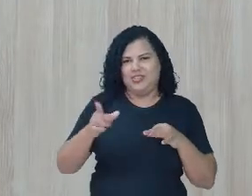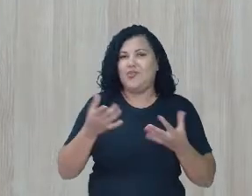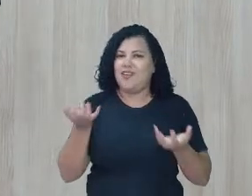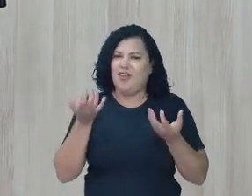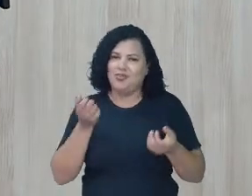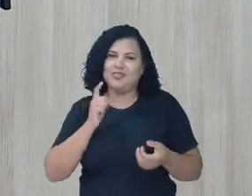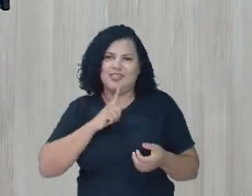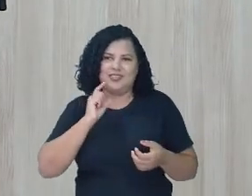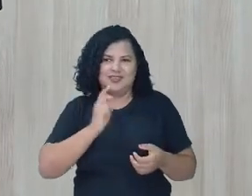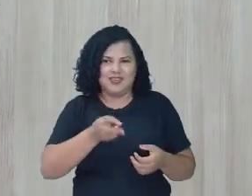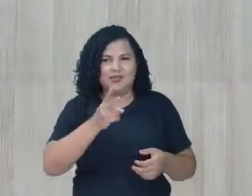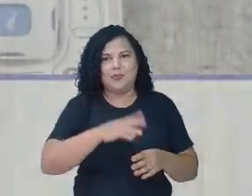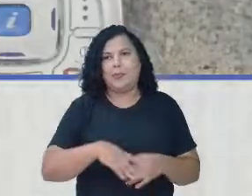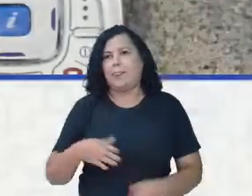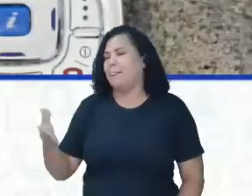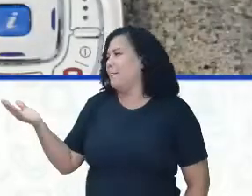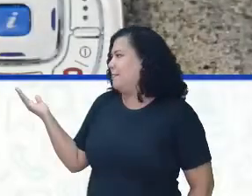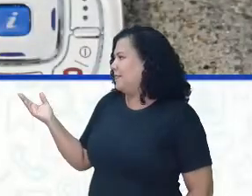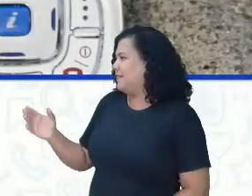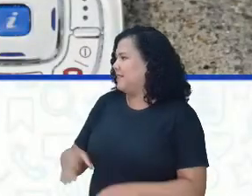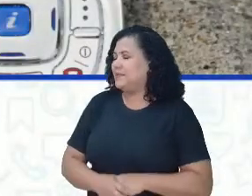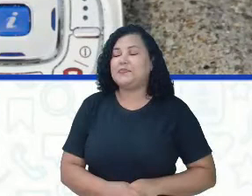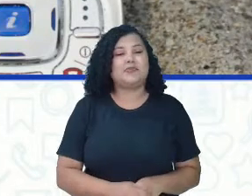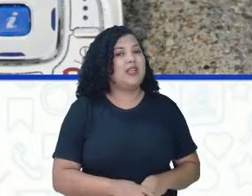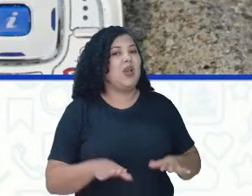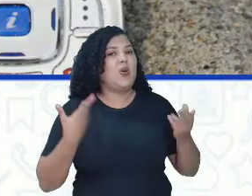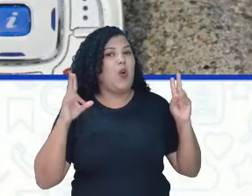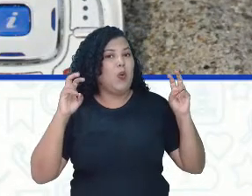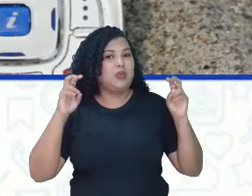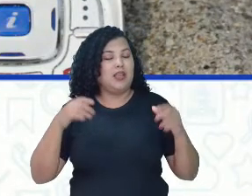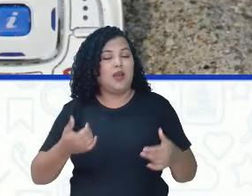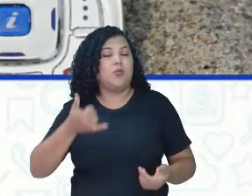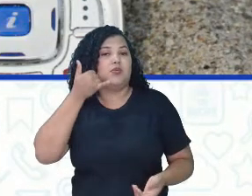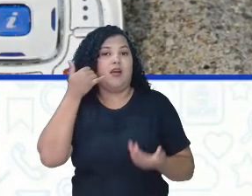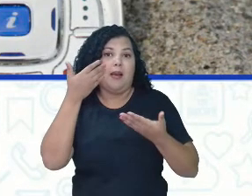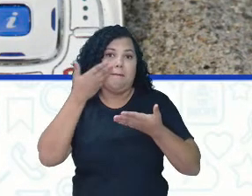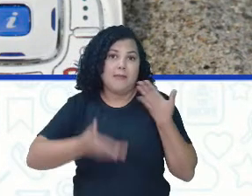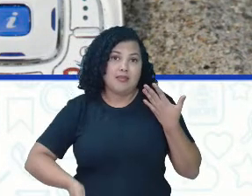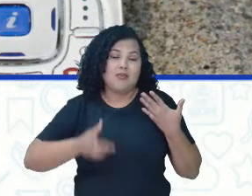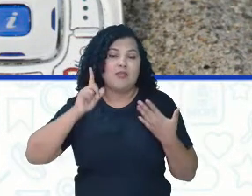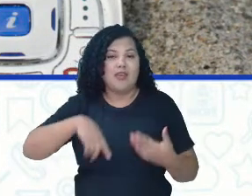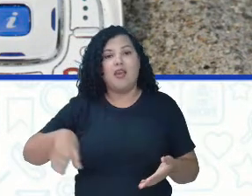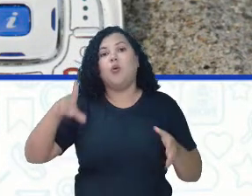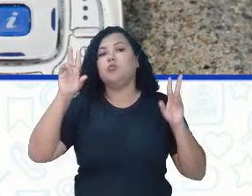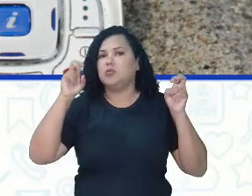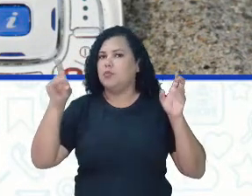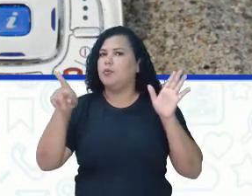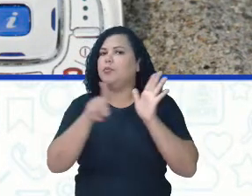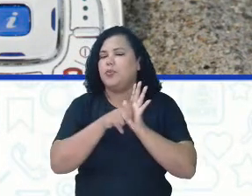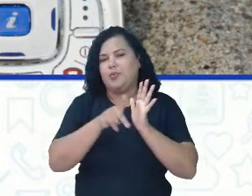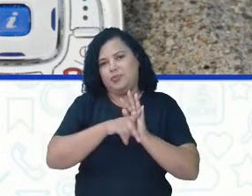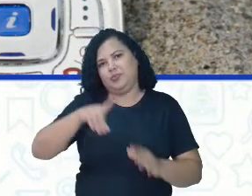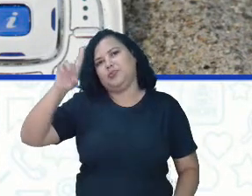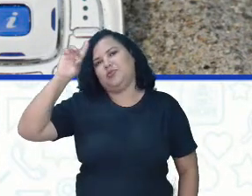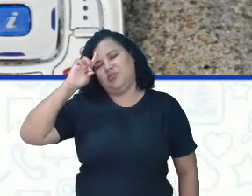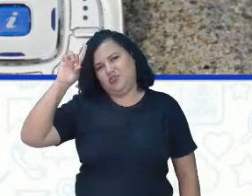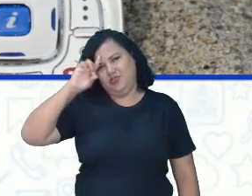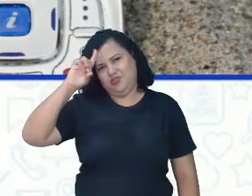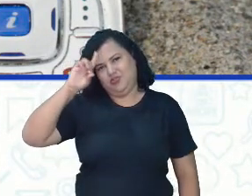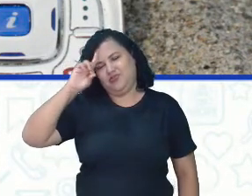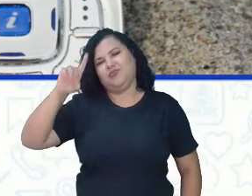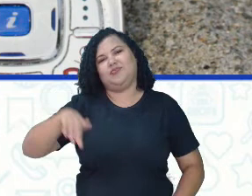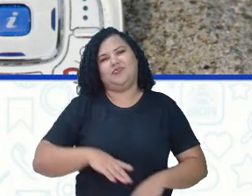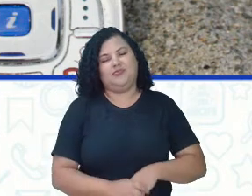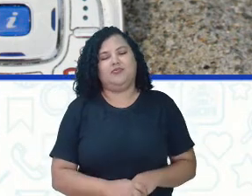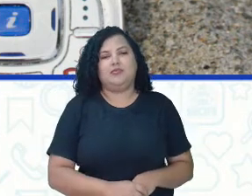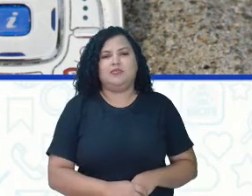Qual é o tema da crônica, minha gente? É o celular perdido, né? Que é um assunto do cotidiano, tá certo? Como eu estava falando no comecinho da aula.